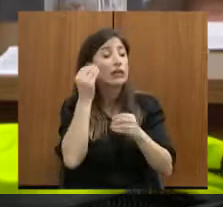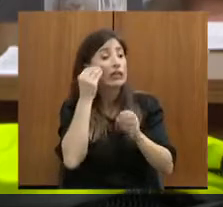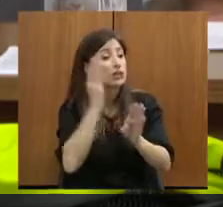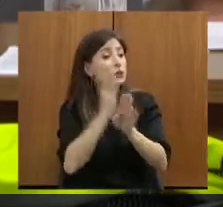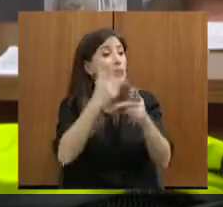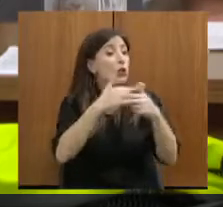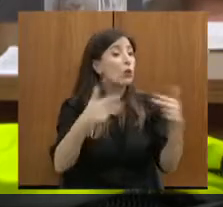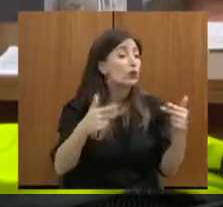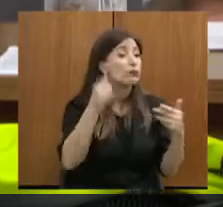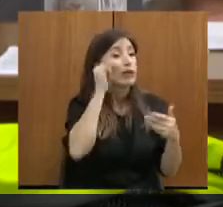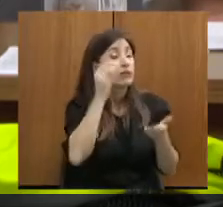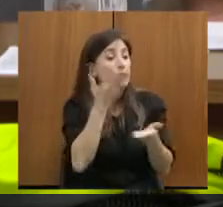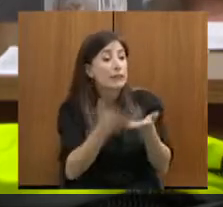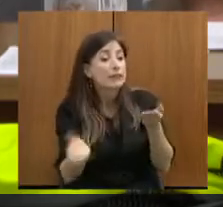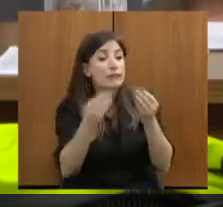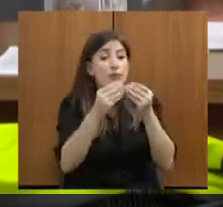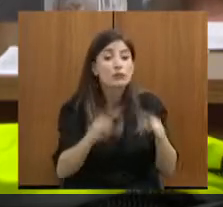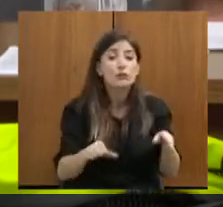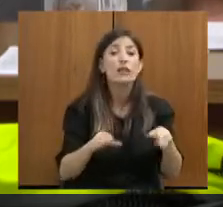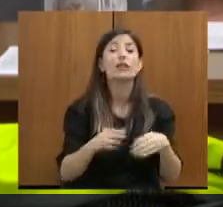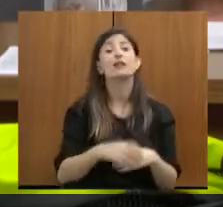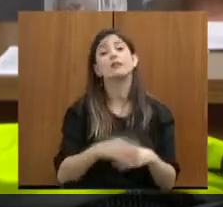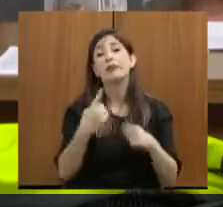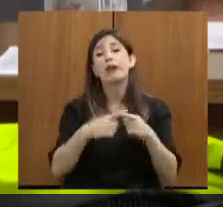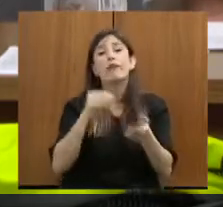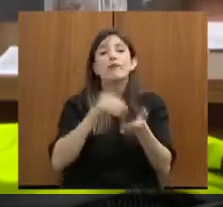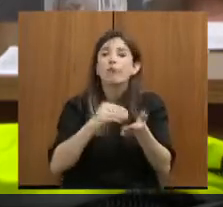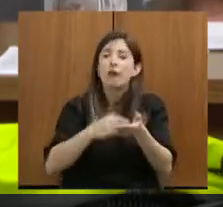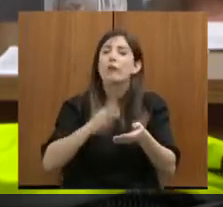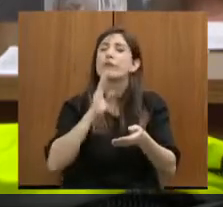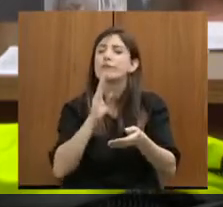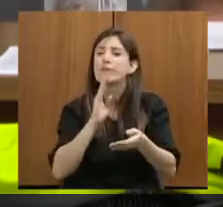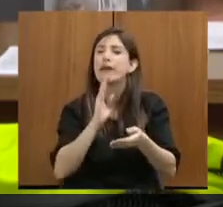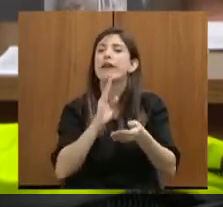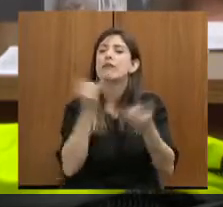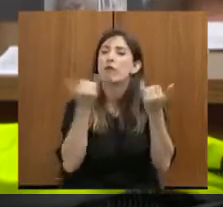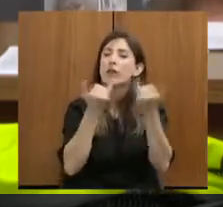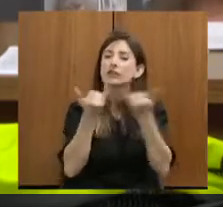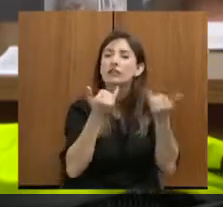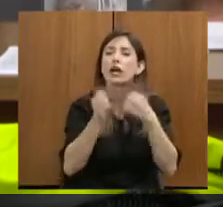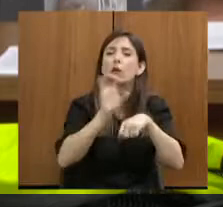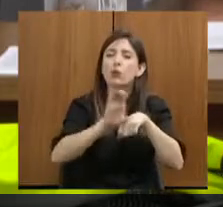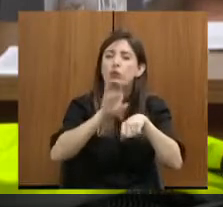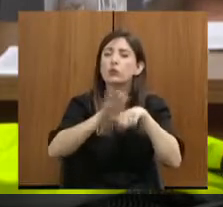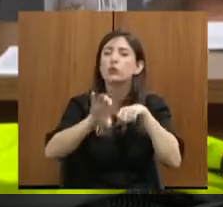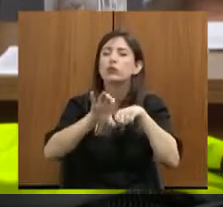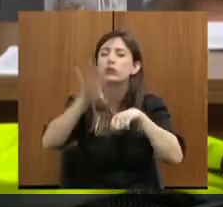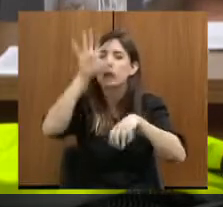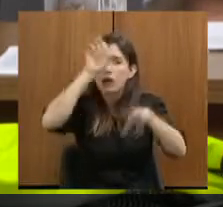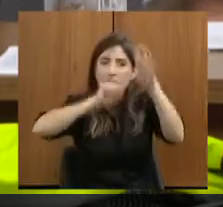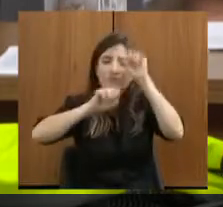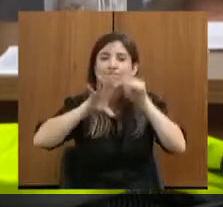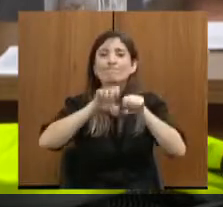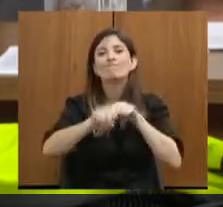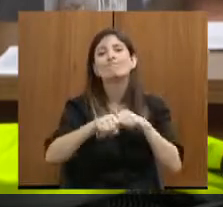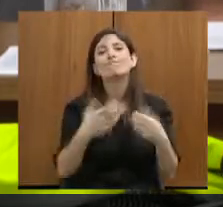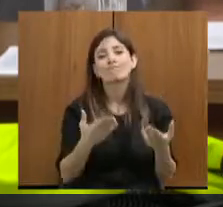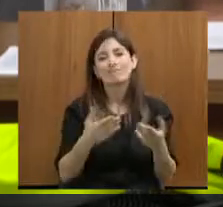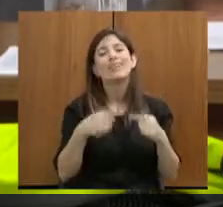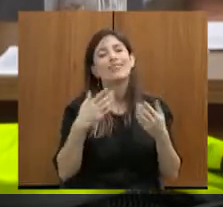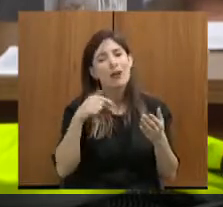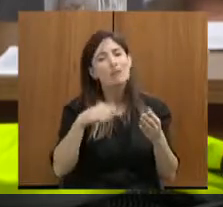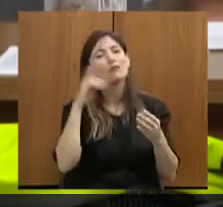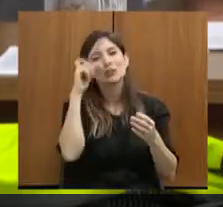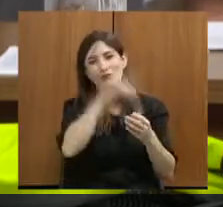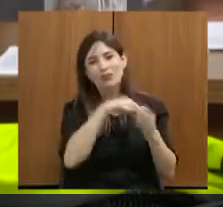é muito difícil isso também essa questão de editais tá outra coisa liga para